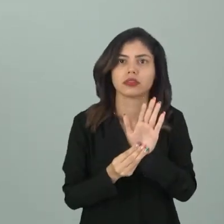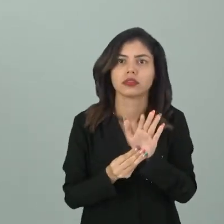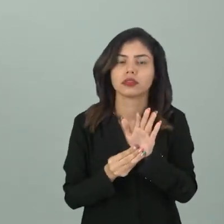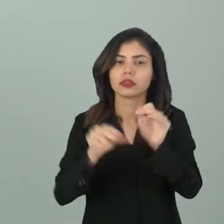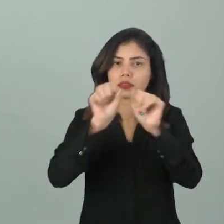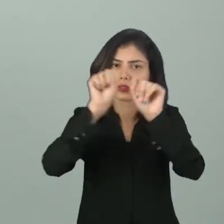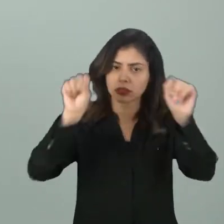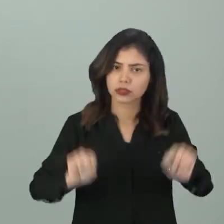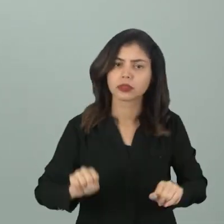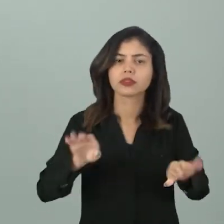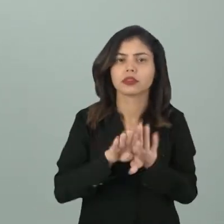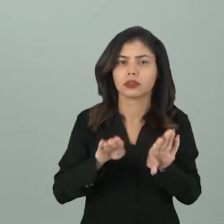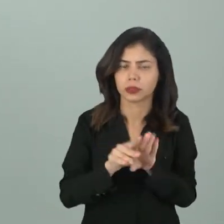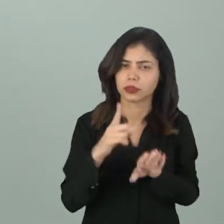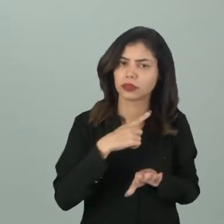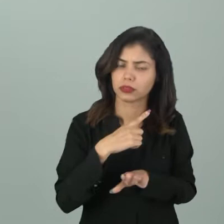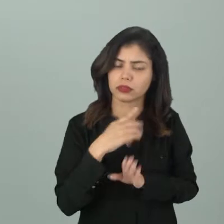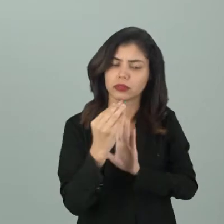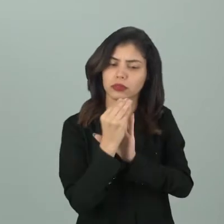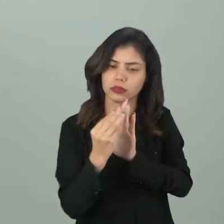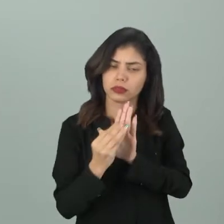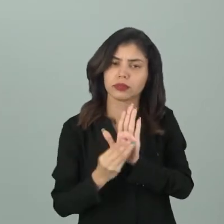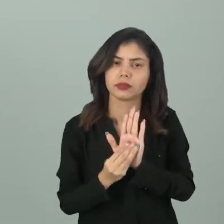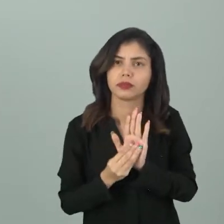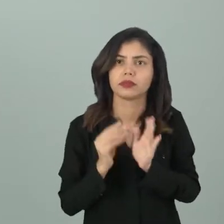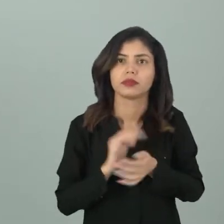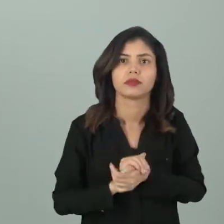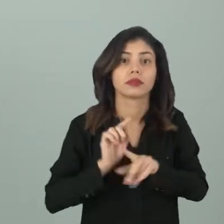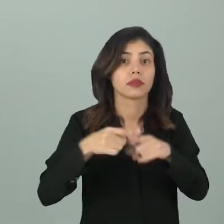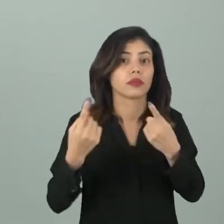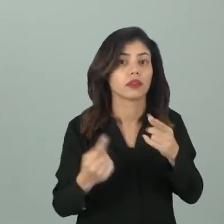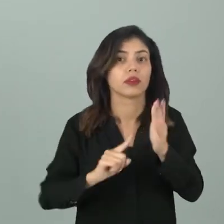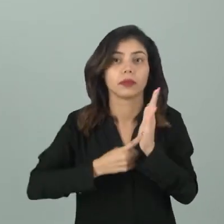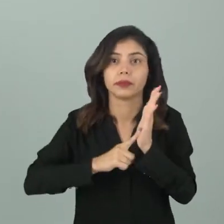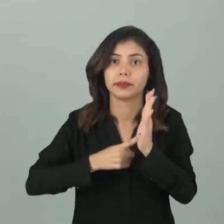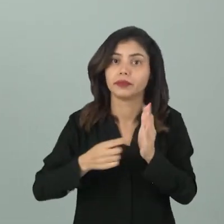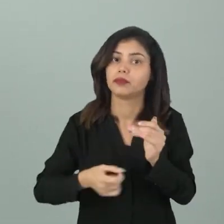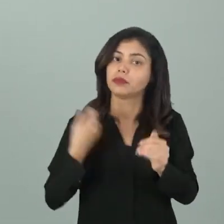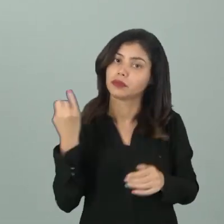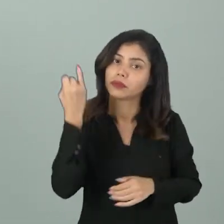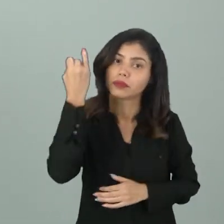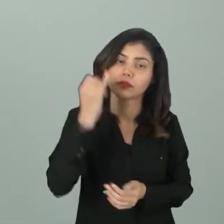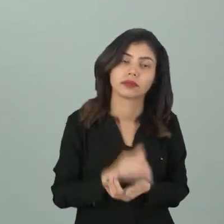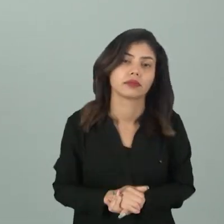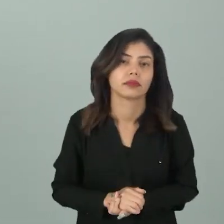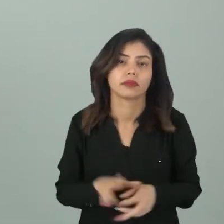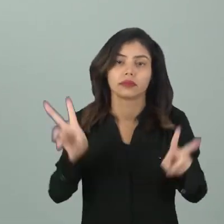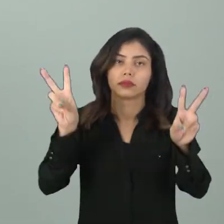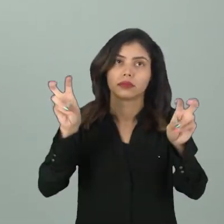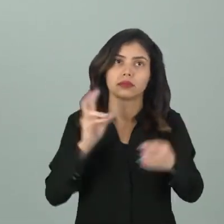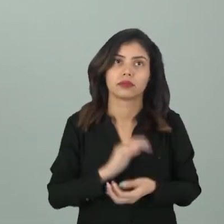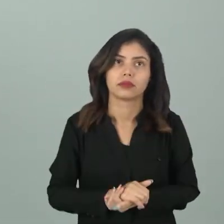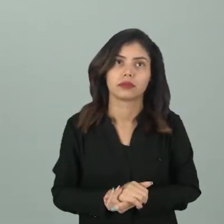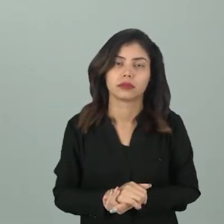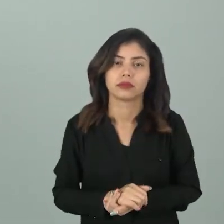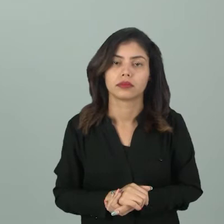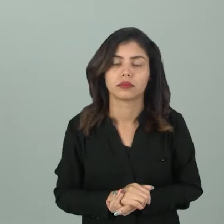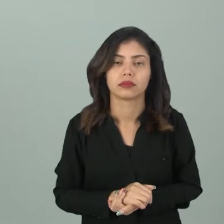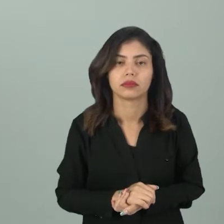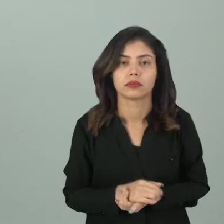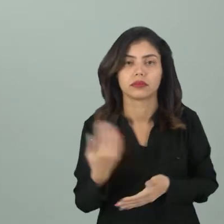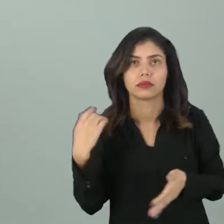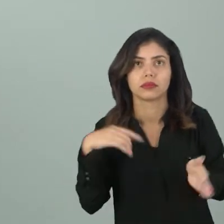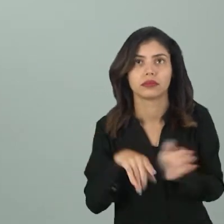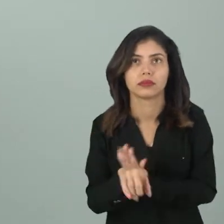de sistematização desses dados. Mas o primeiro ponto aqui importante é sobre o tema. E aí nós temos